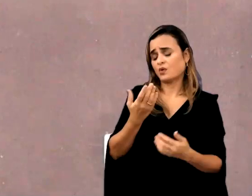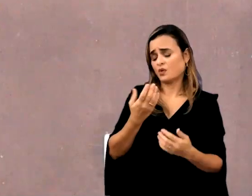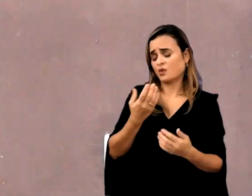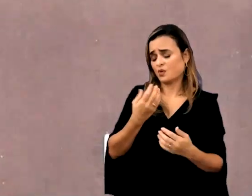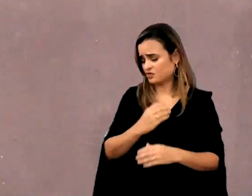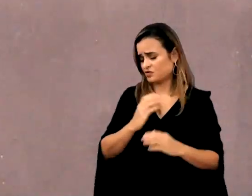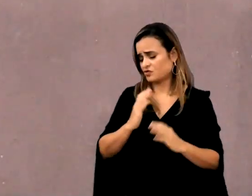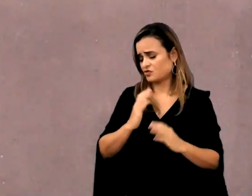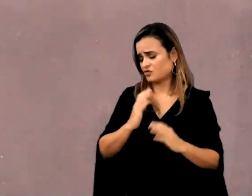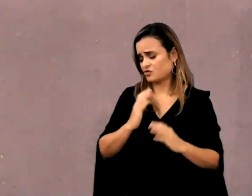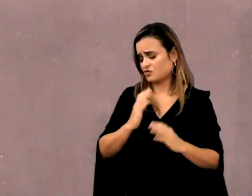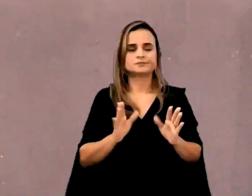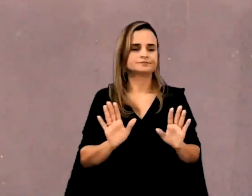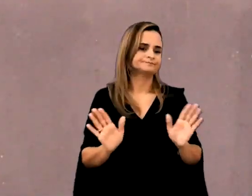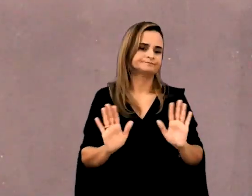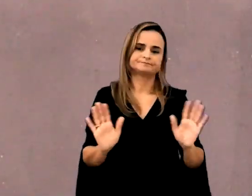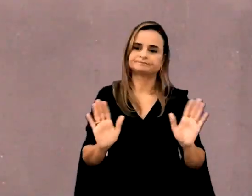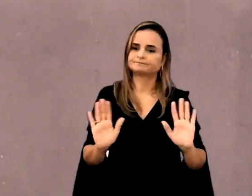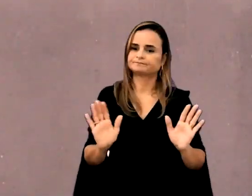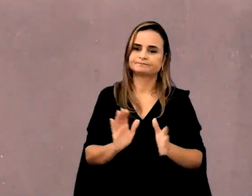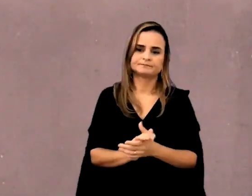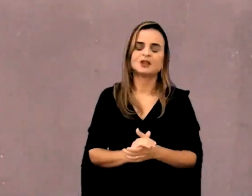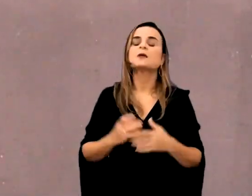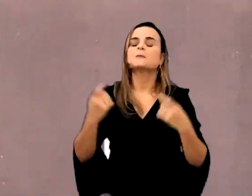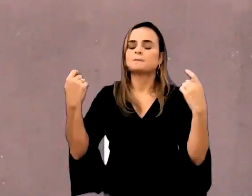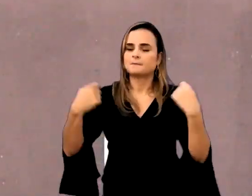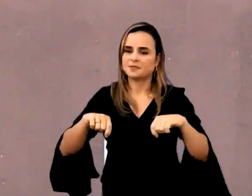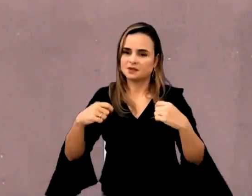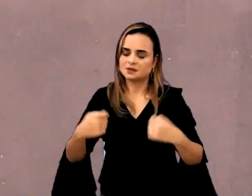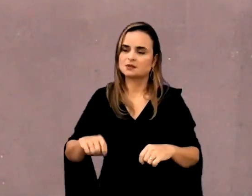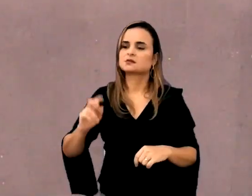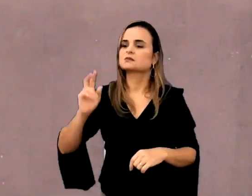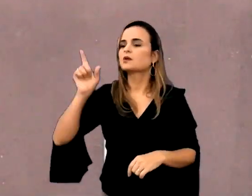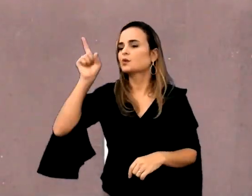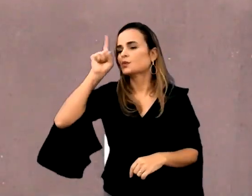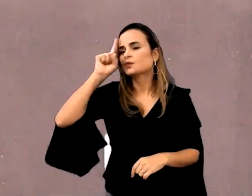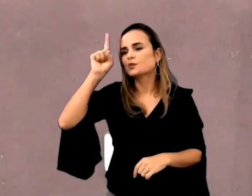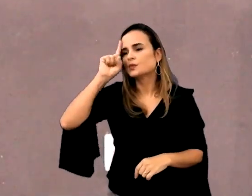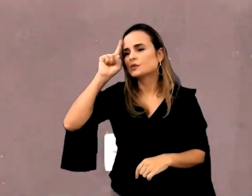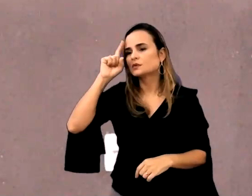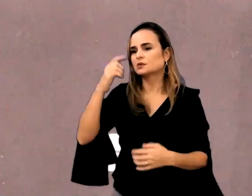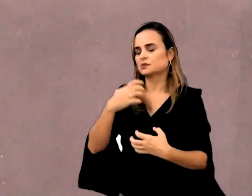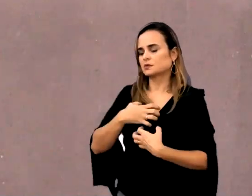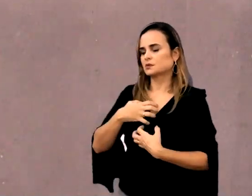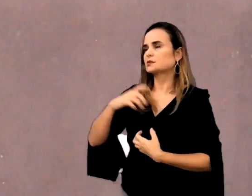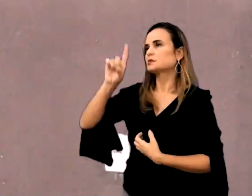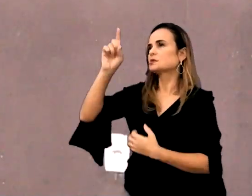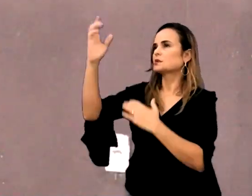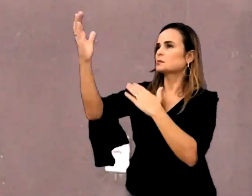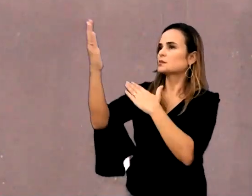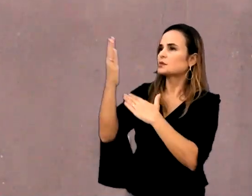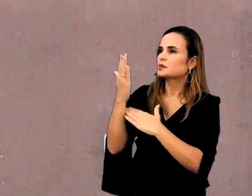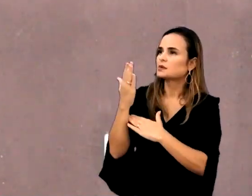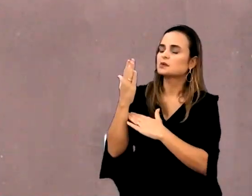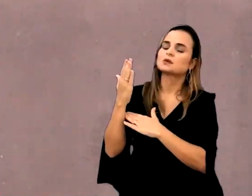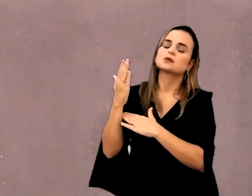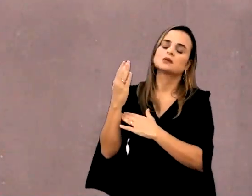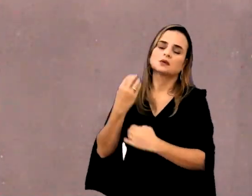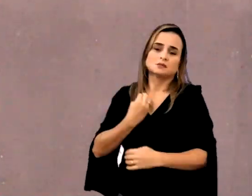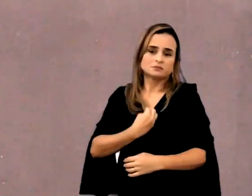Não, de forma nenhuma. Nós precisamos da proteção do Senhor dia após dia, na caminhada.